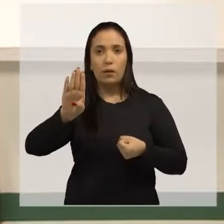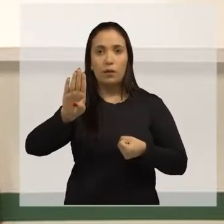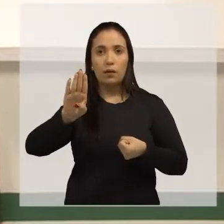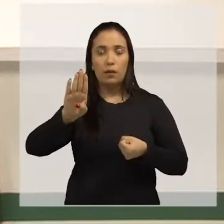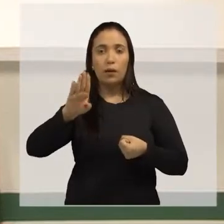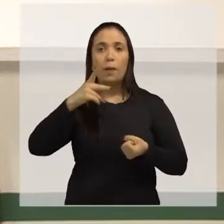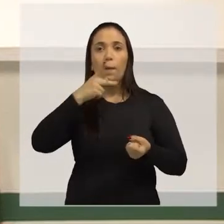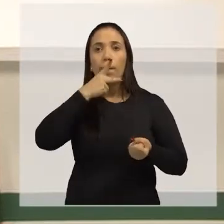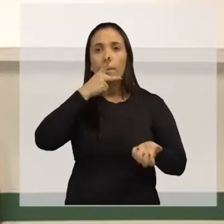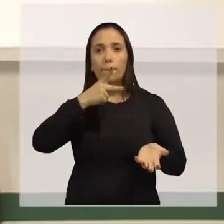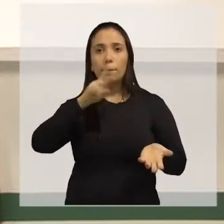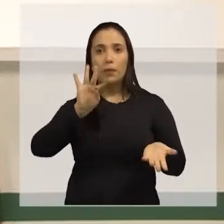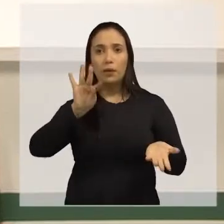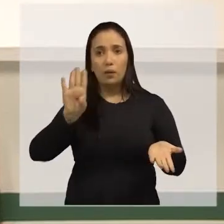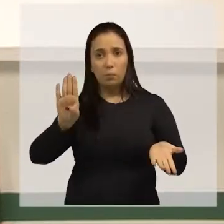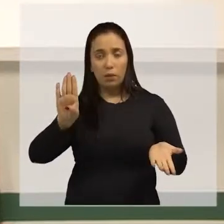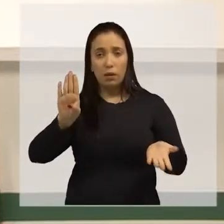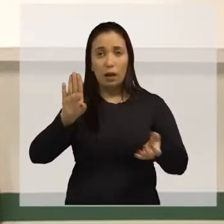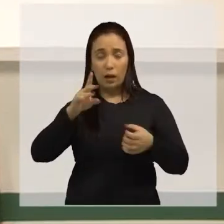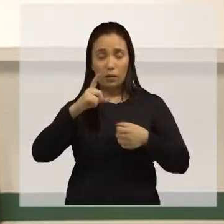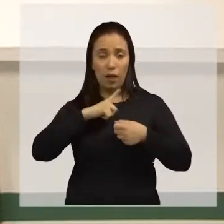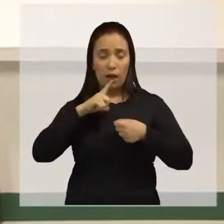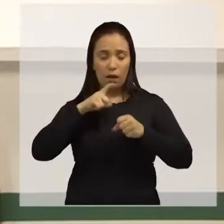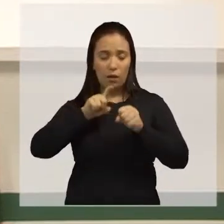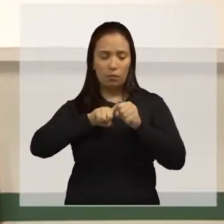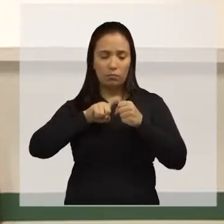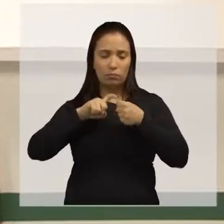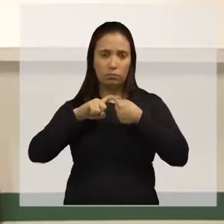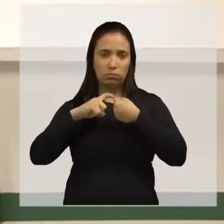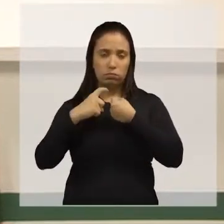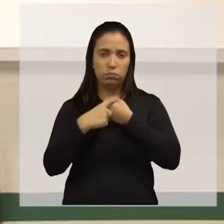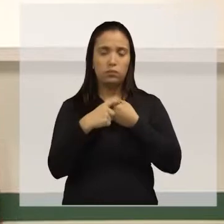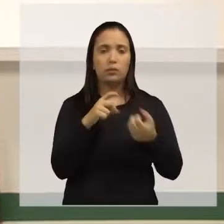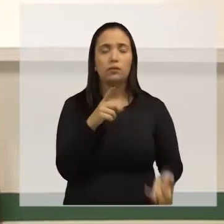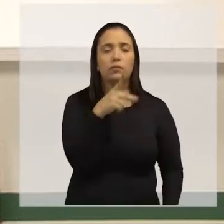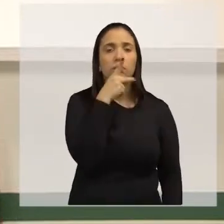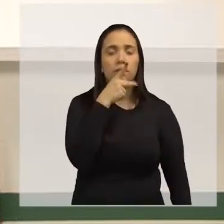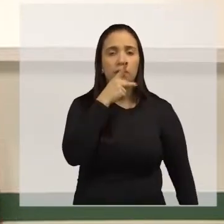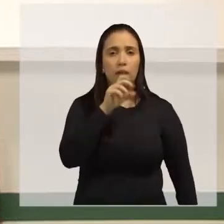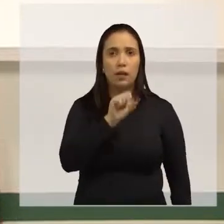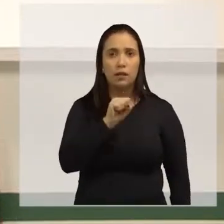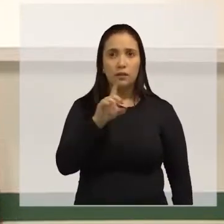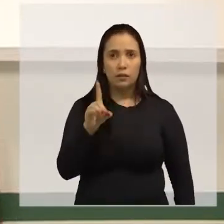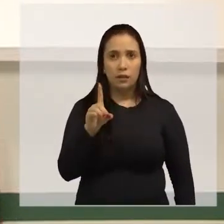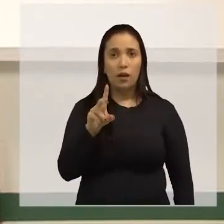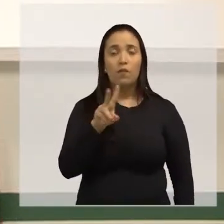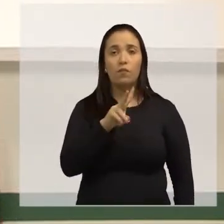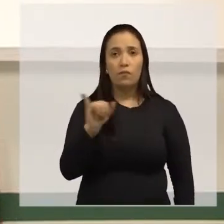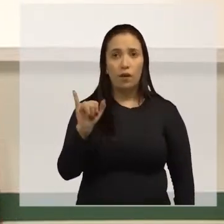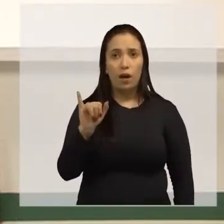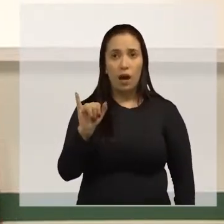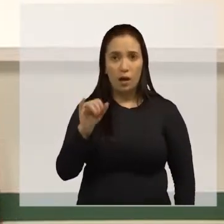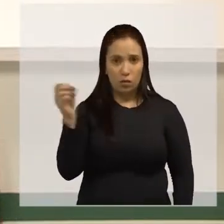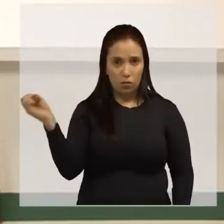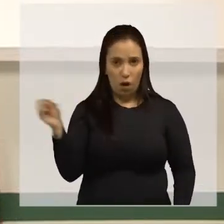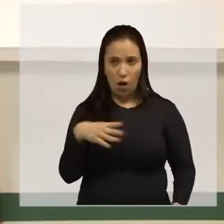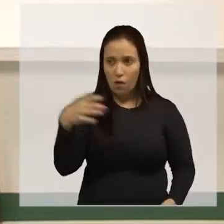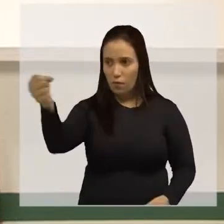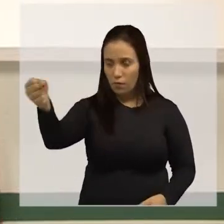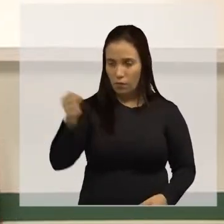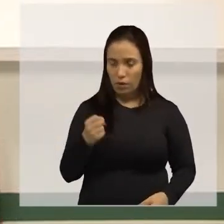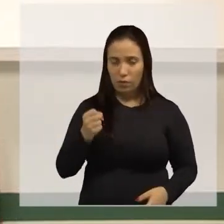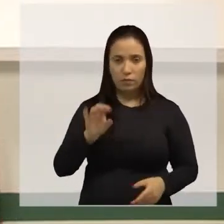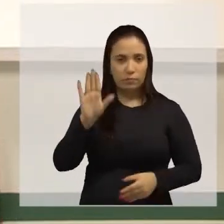PTB. PTB, esses partidos aqui irão Solidariedade. irão por nova candidatura Não dá tempo. Porque não dá